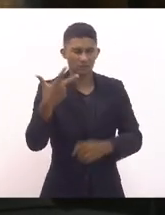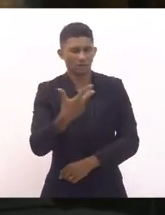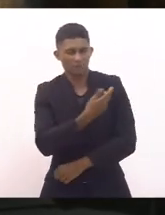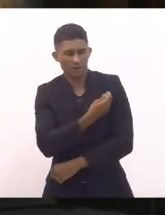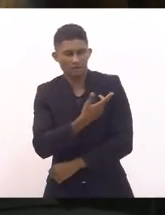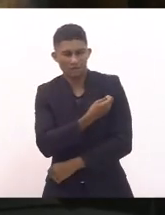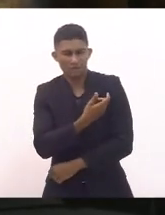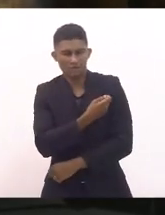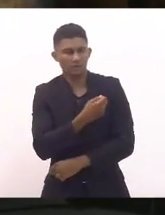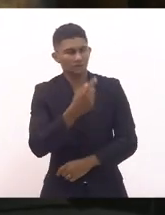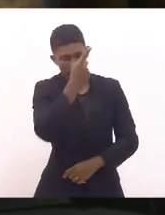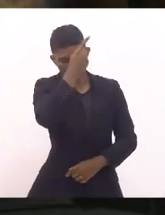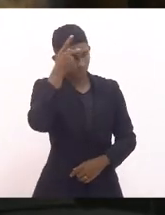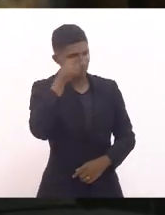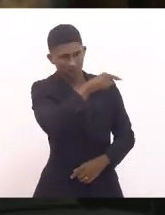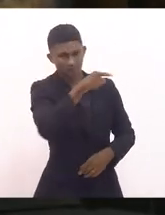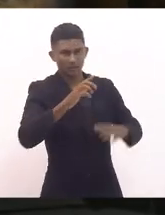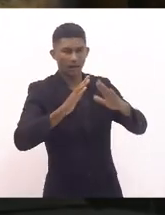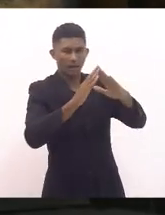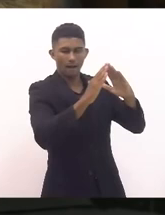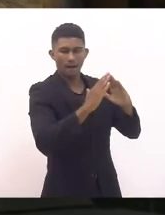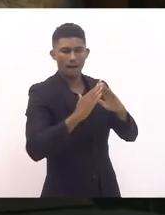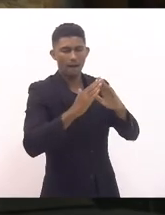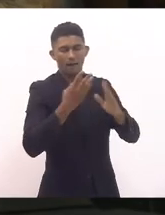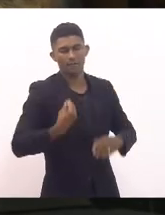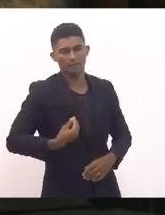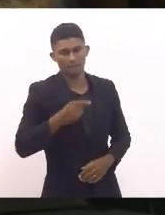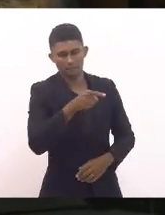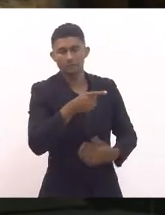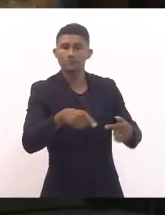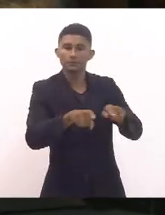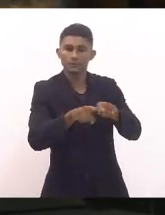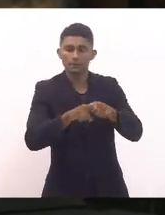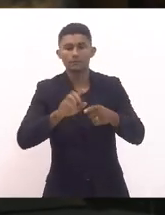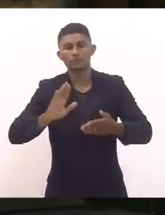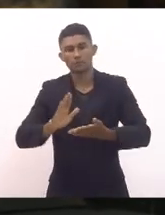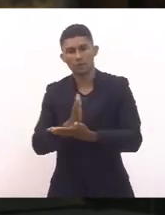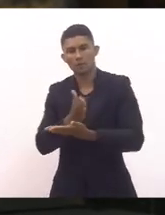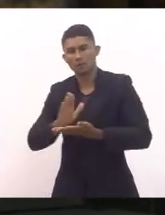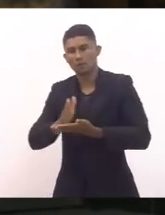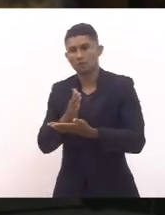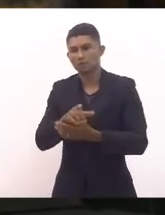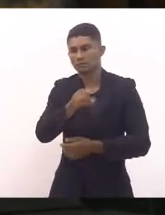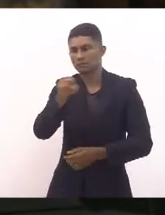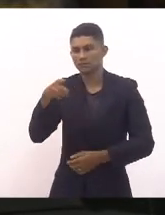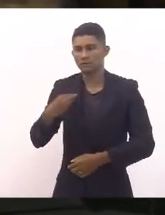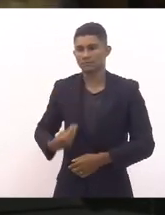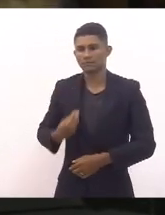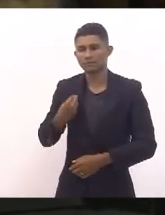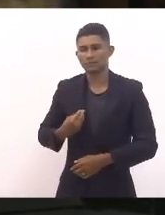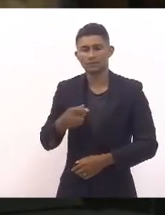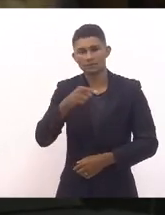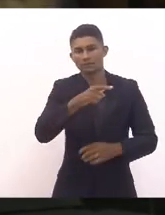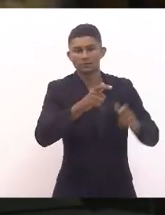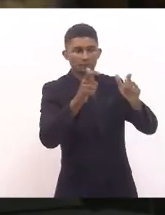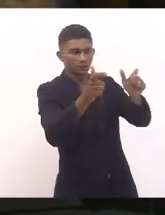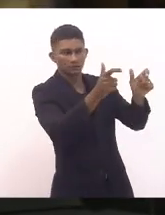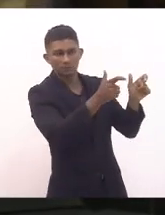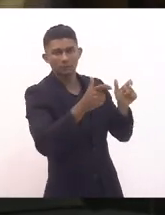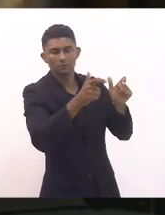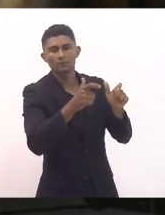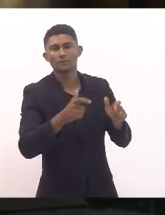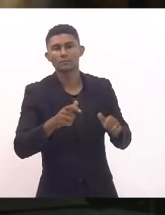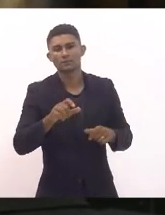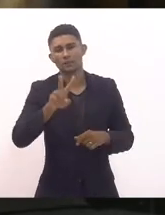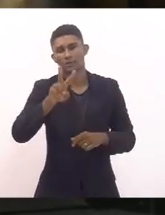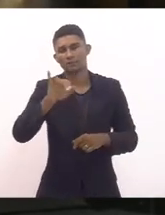os habitantes da Ilha Grande, aqueles que também estavam naquele momento na ilha, na Vila do